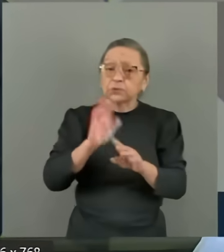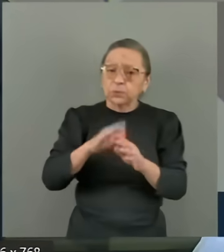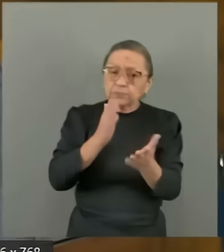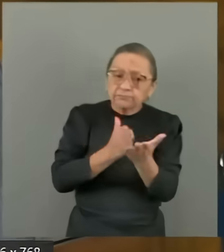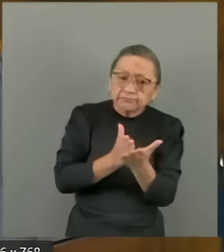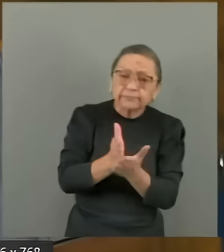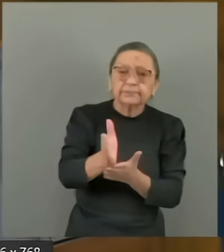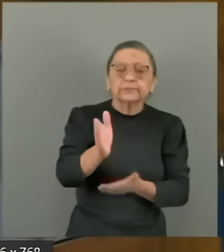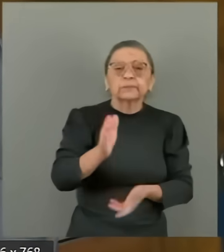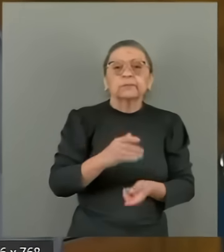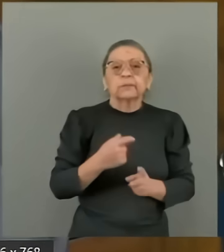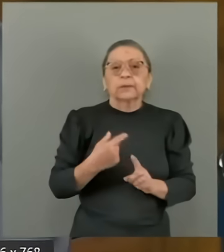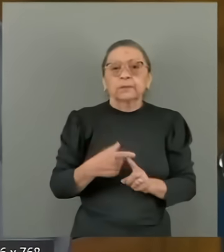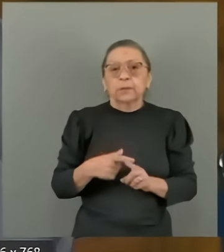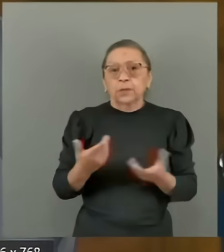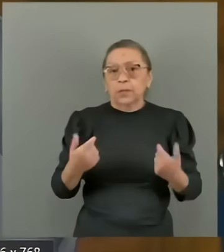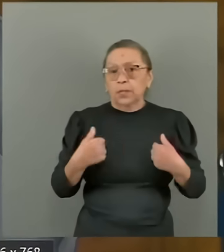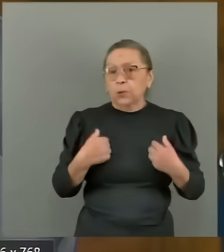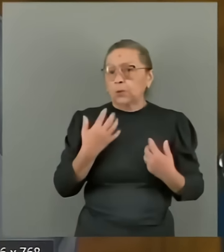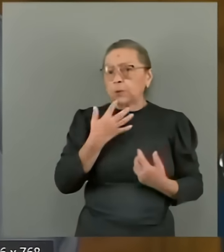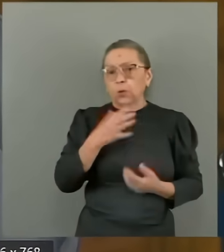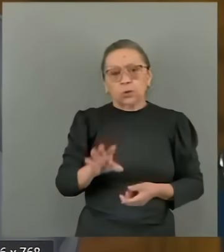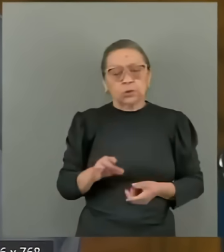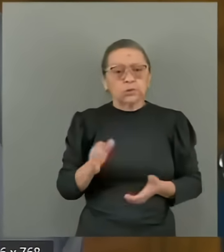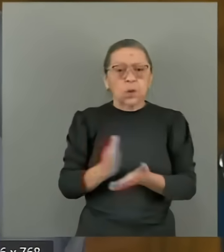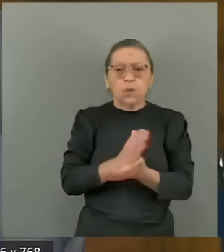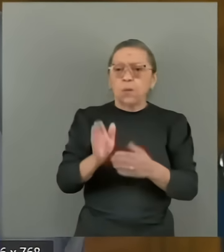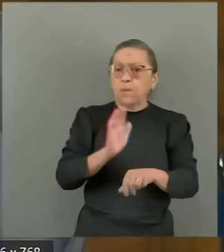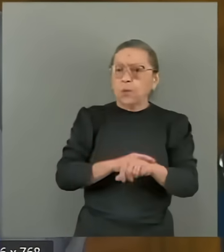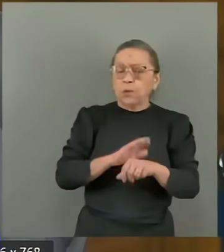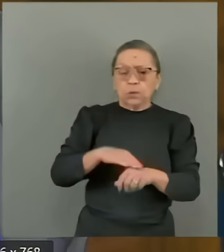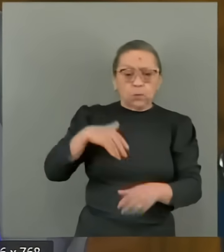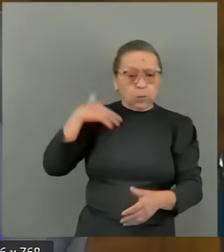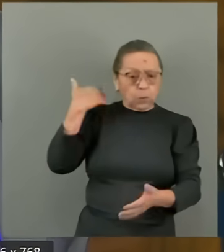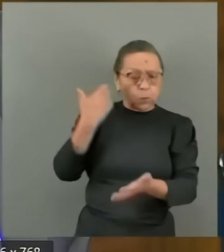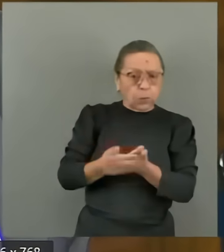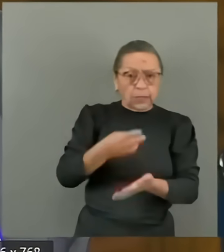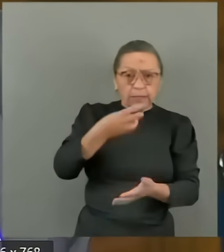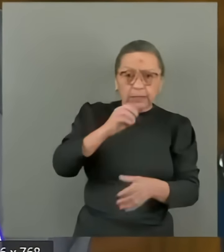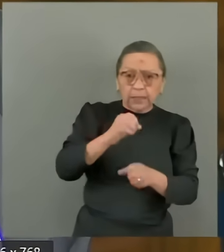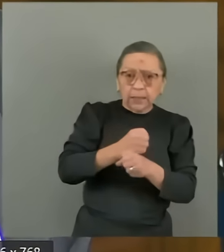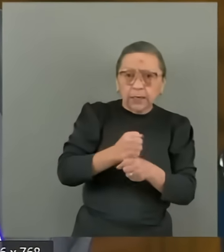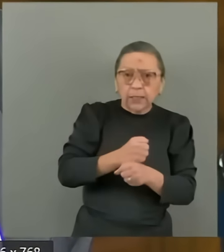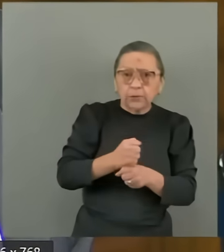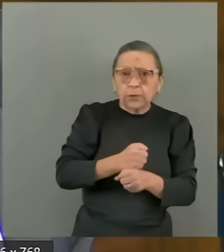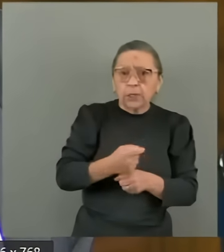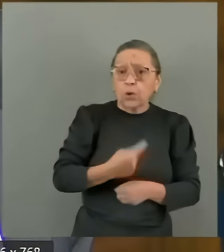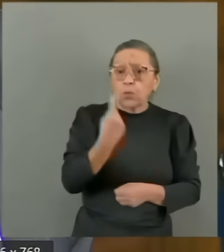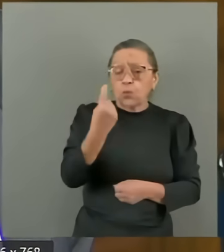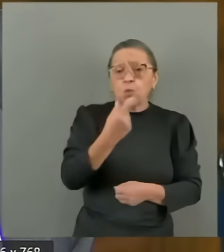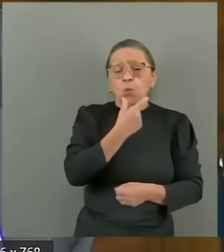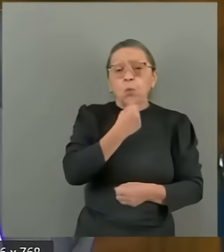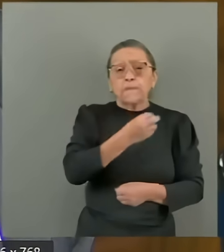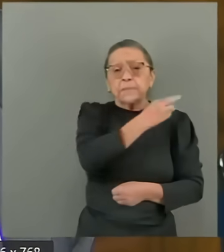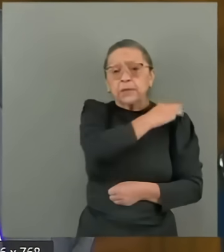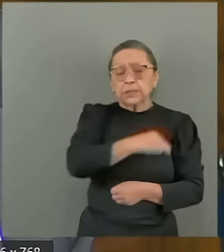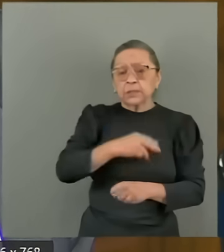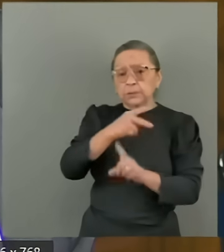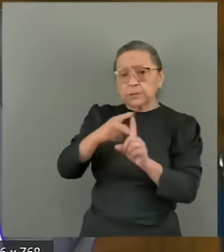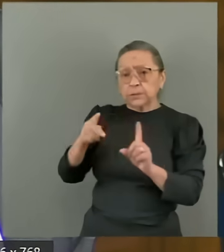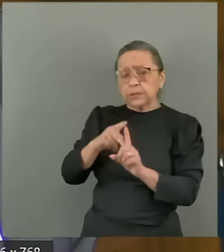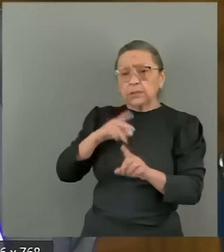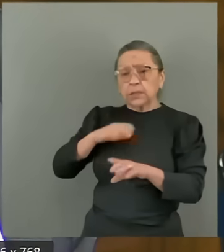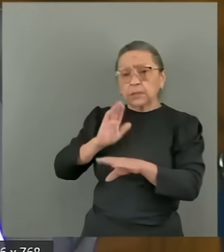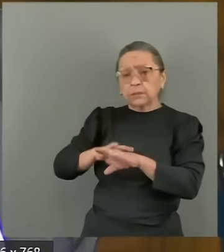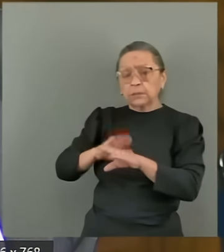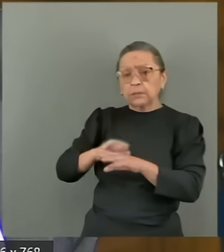Porque eu desconheço em algum momento da história, em 30 anos, em que o ministro da Previdência tenha tomado a atitude que o